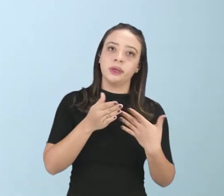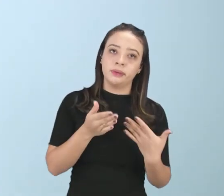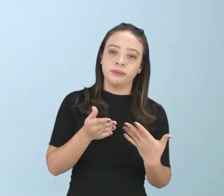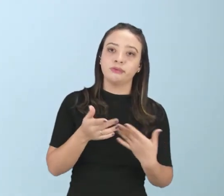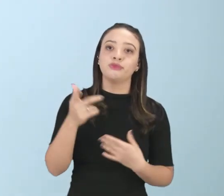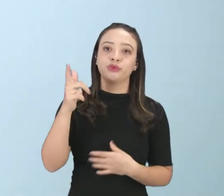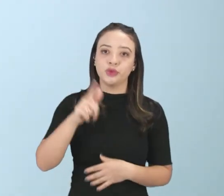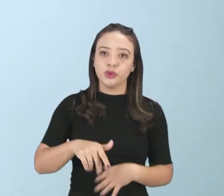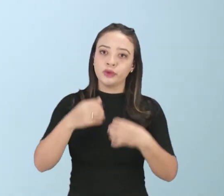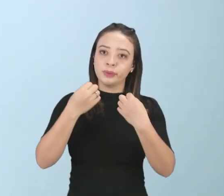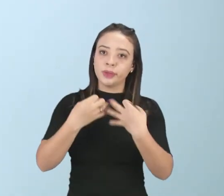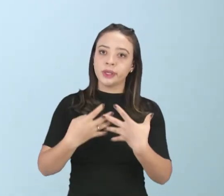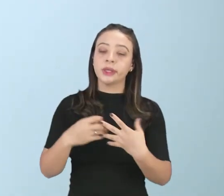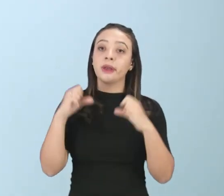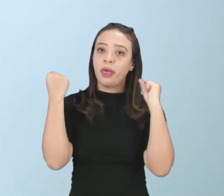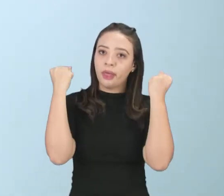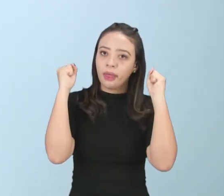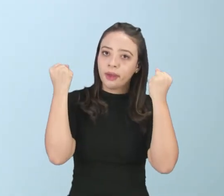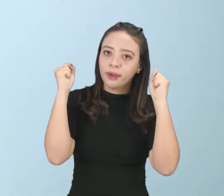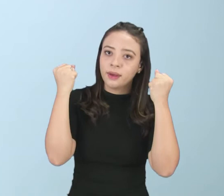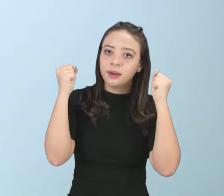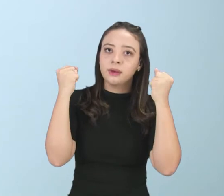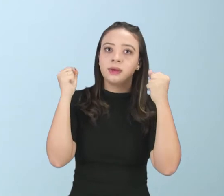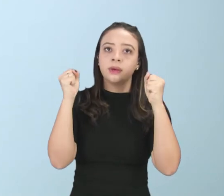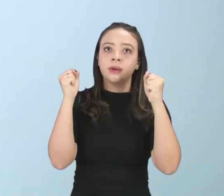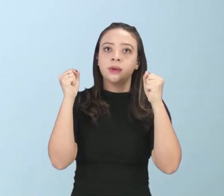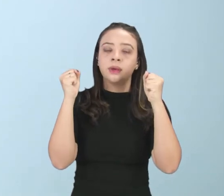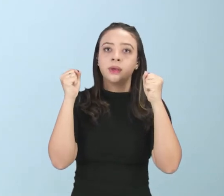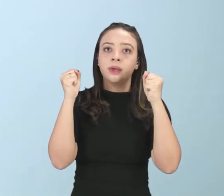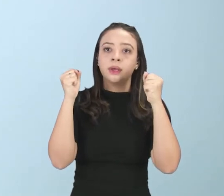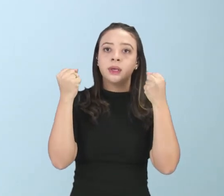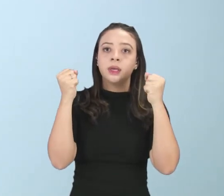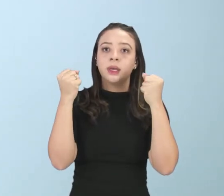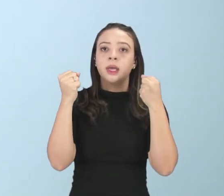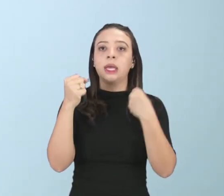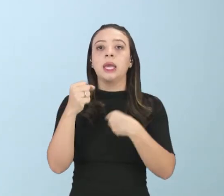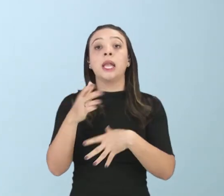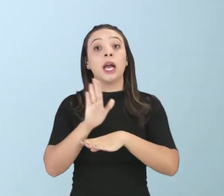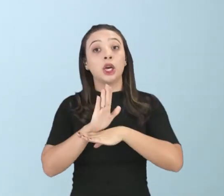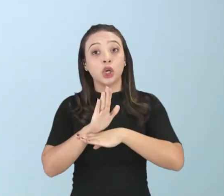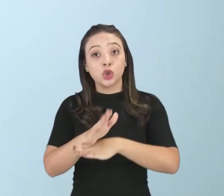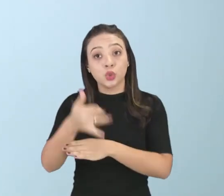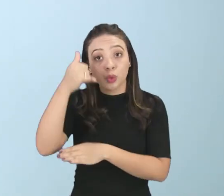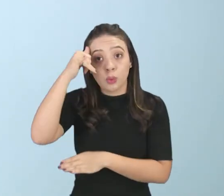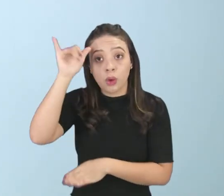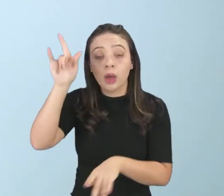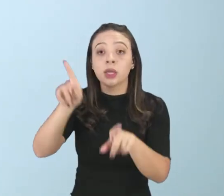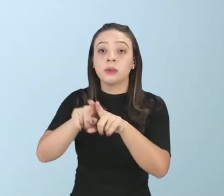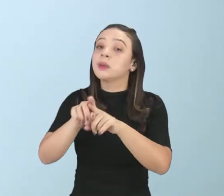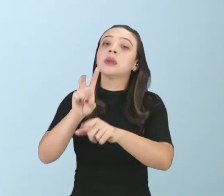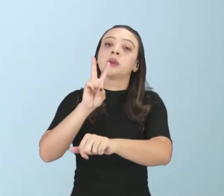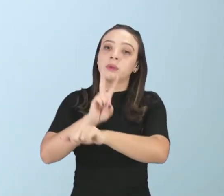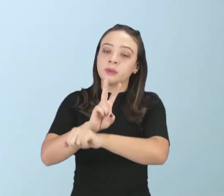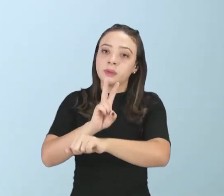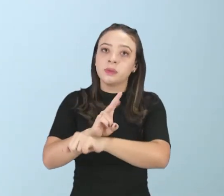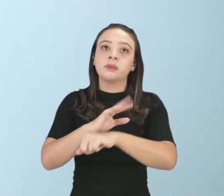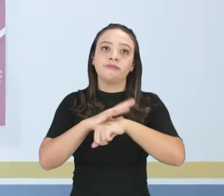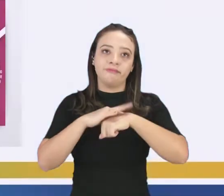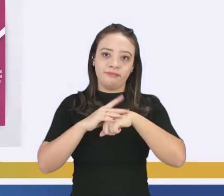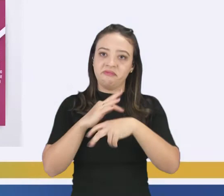vez afirmando que o exercício físico ele atua diretamente no tratamento e na prevenção de doenças.